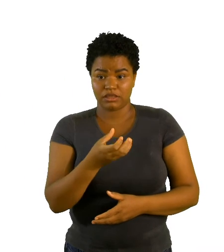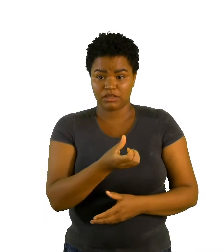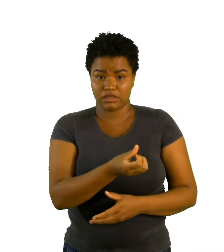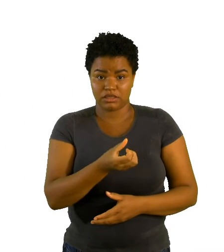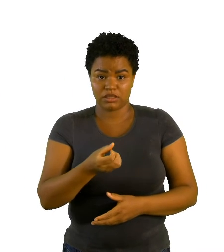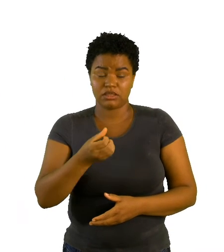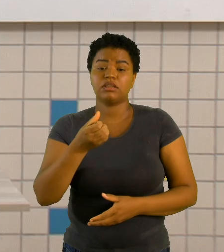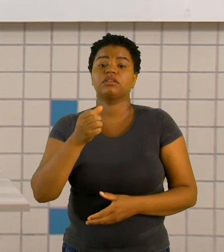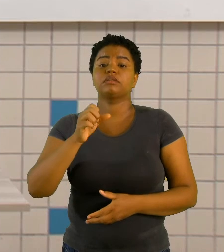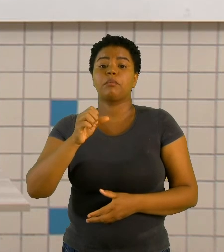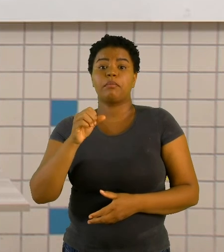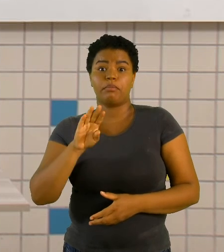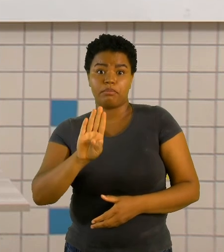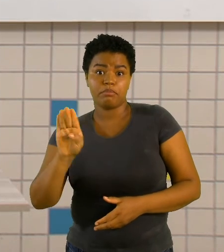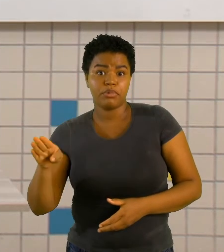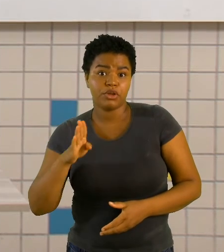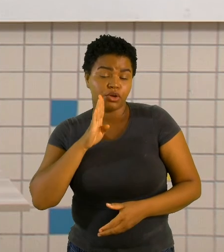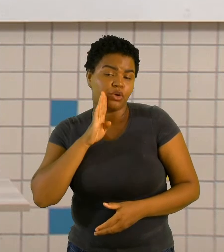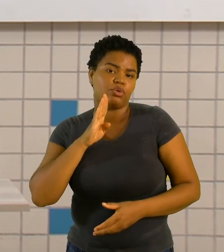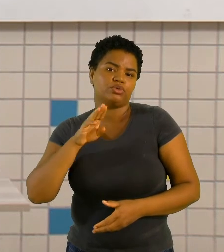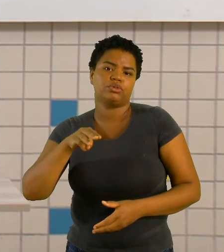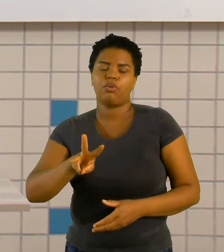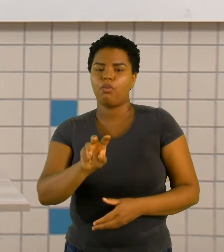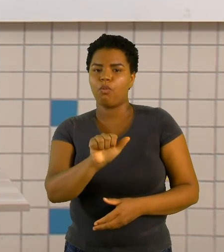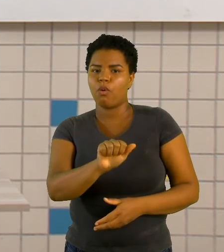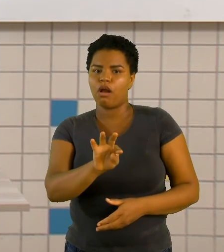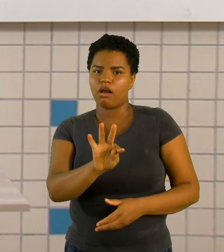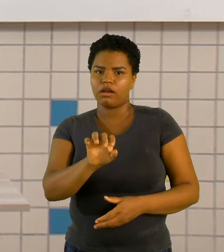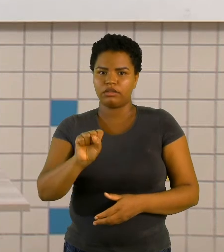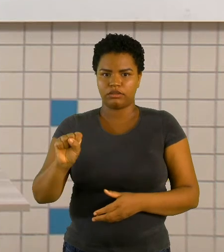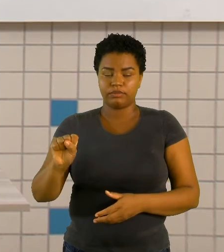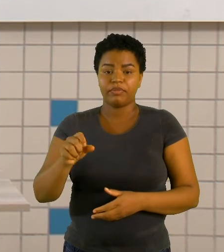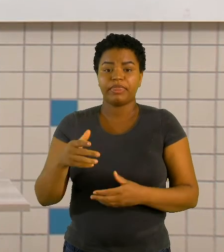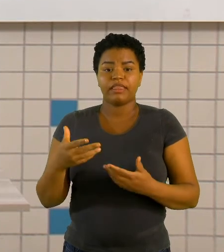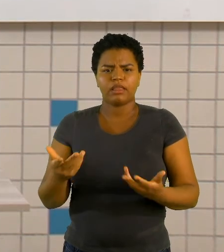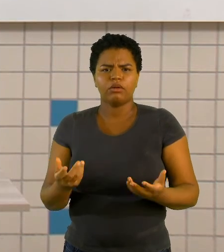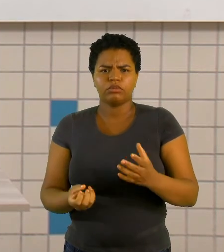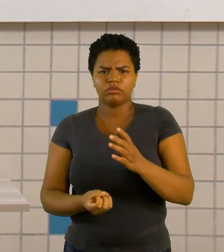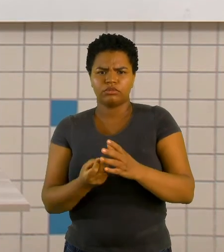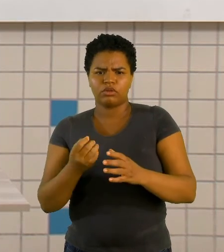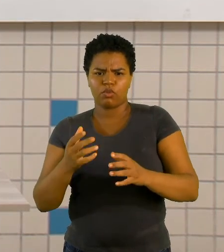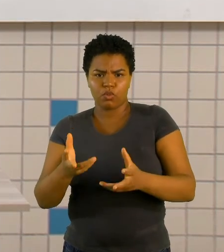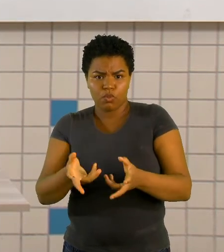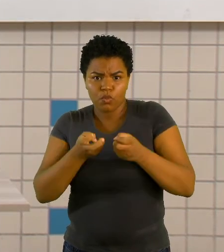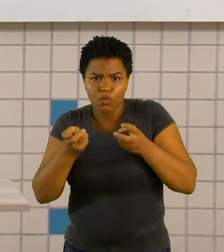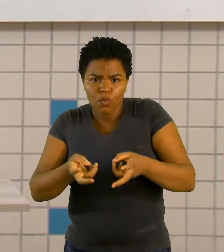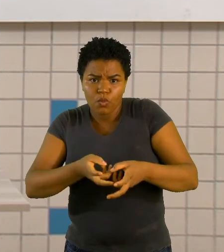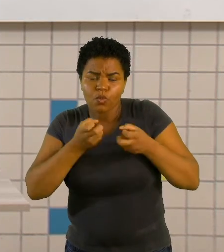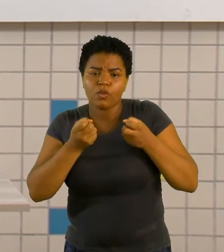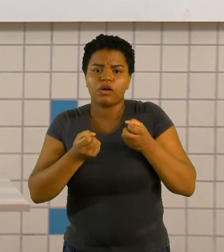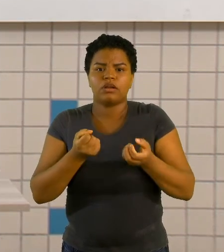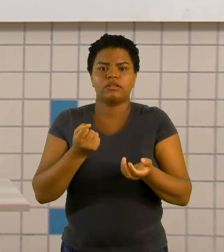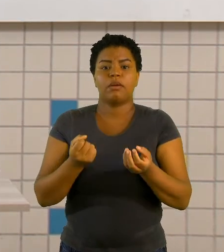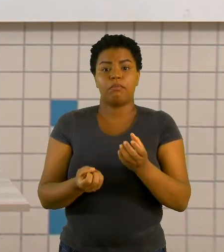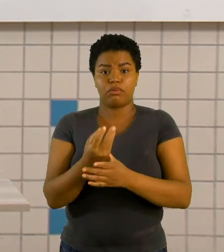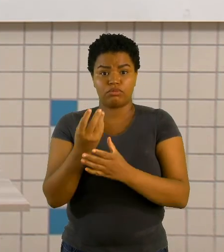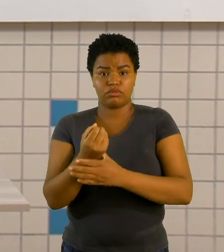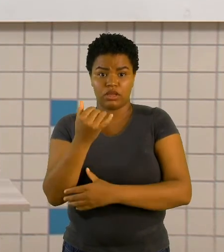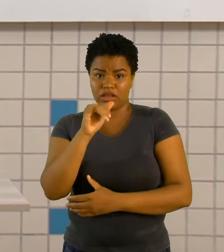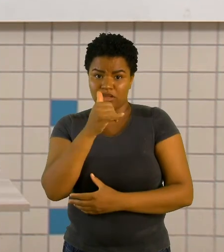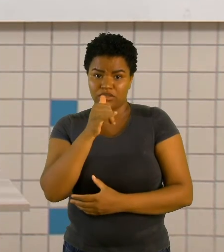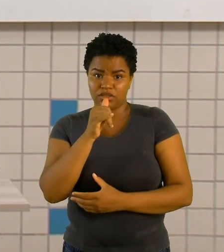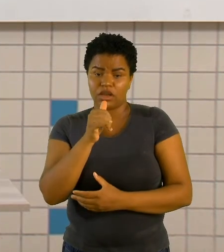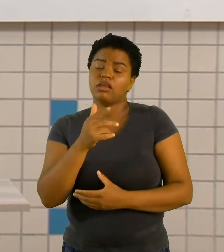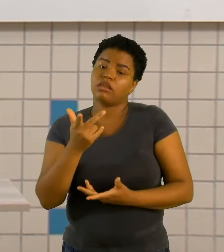Percebeu a diferença? Esse consumo, essa produção de energia, acaba consumindo a massa solar. E a